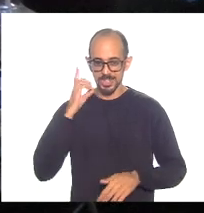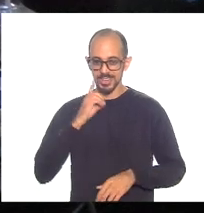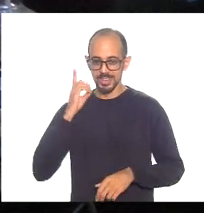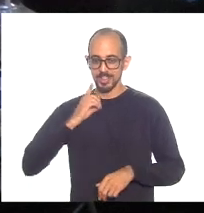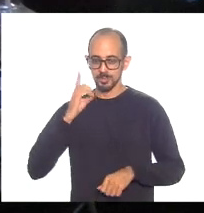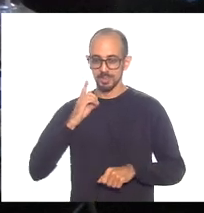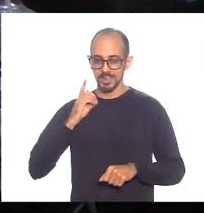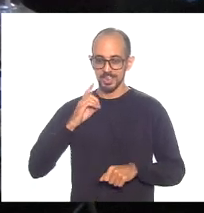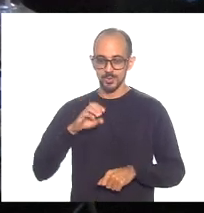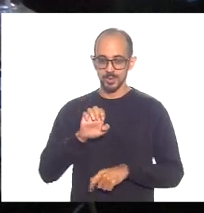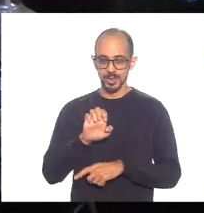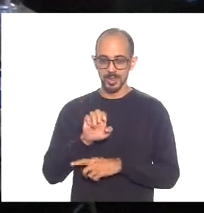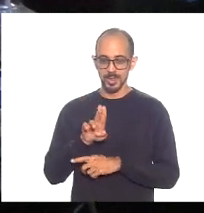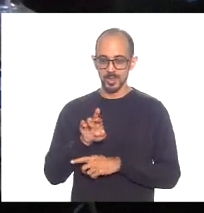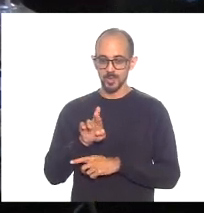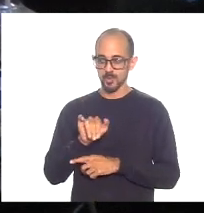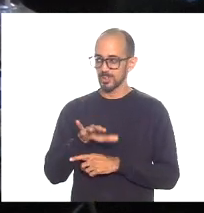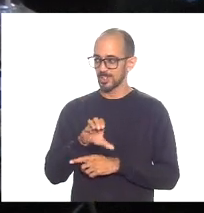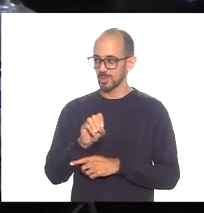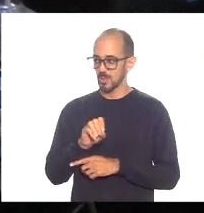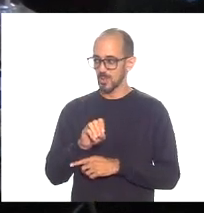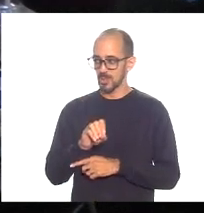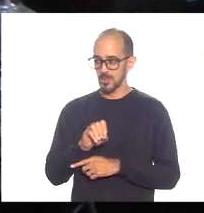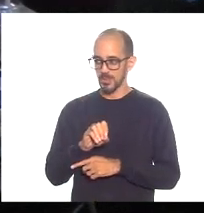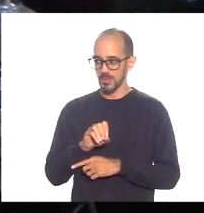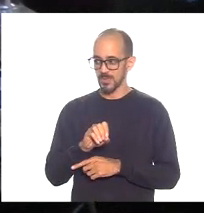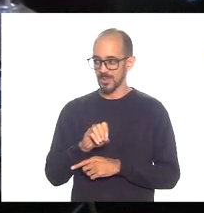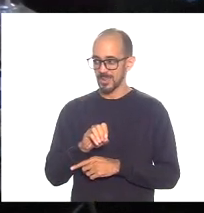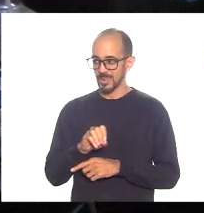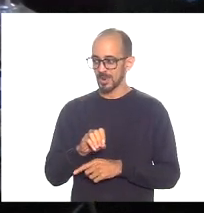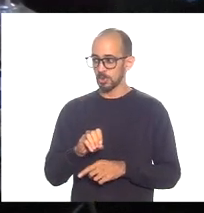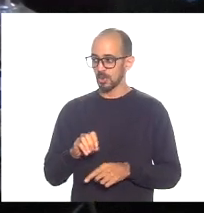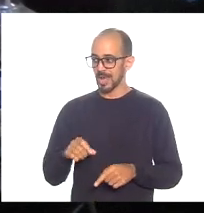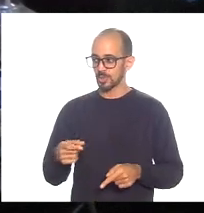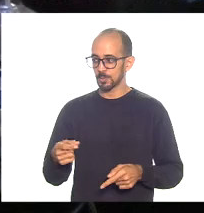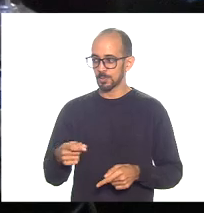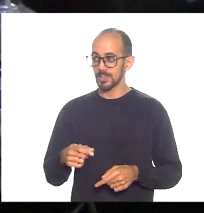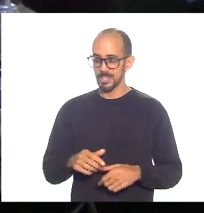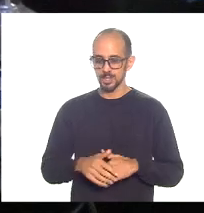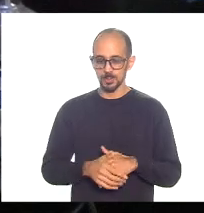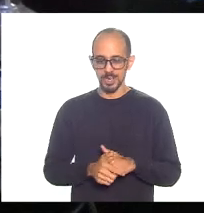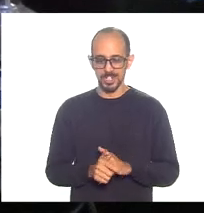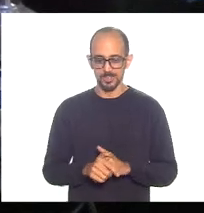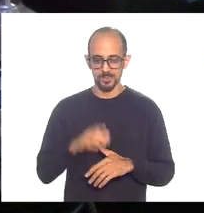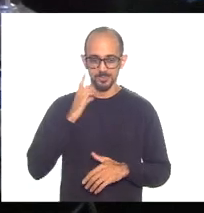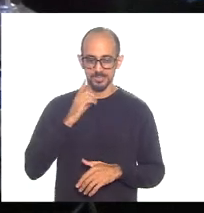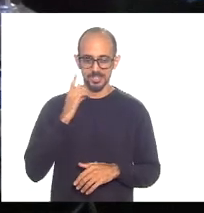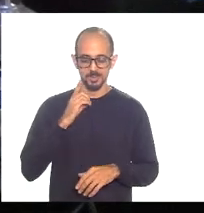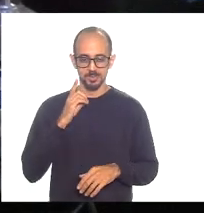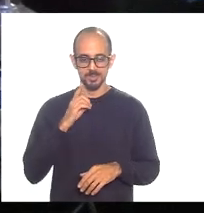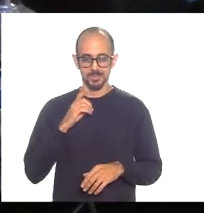Deputado Eurico Júnior. Favorável no grupo. Deputado Fábio Silva.